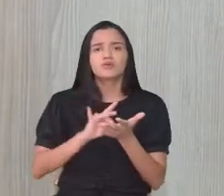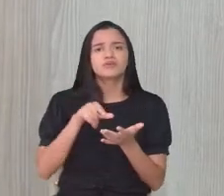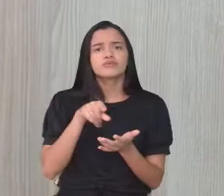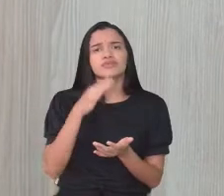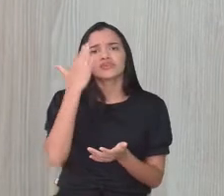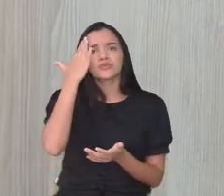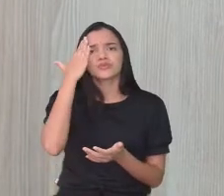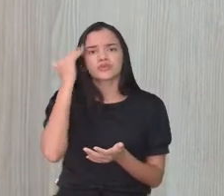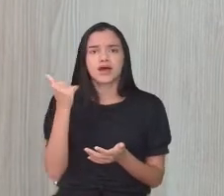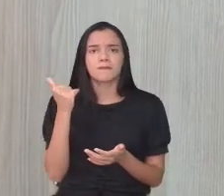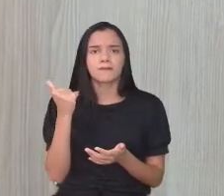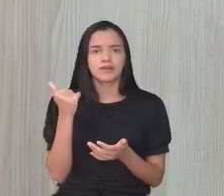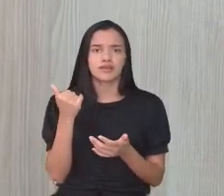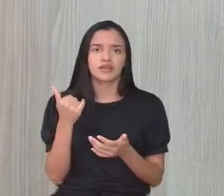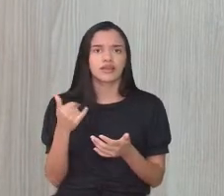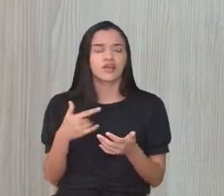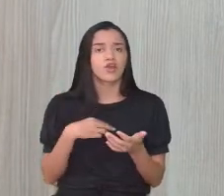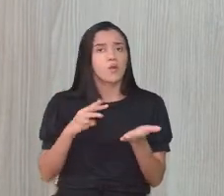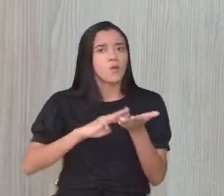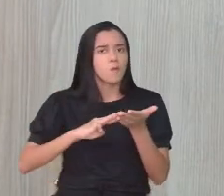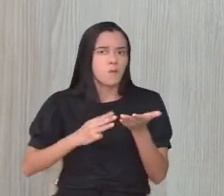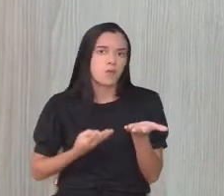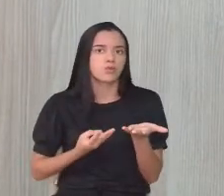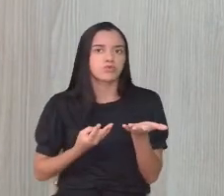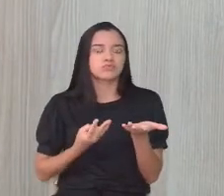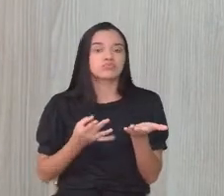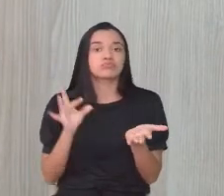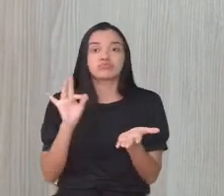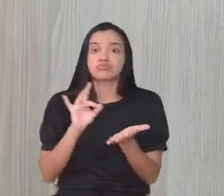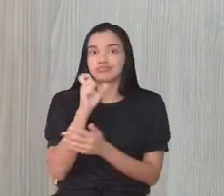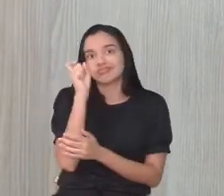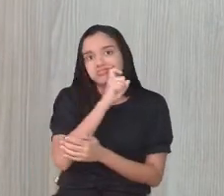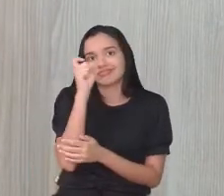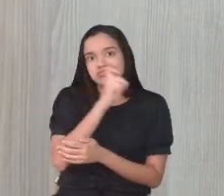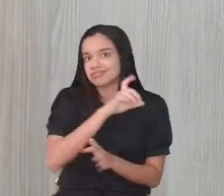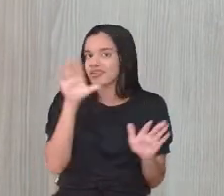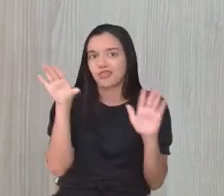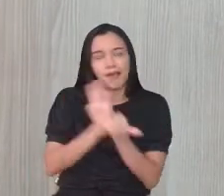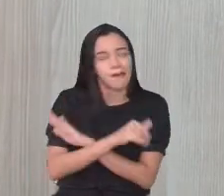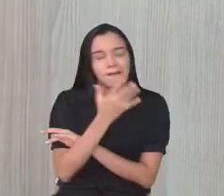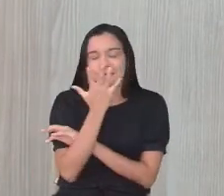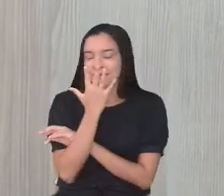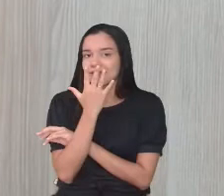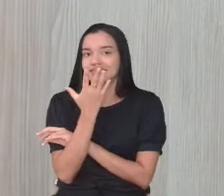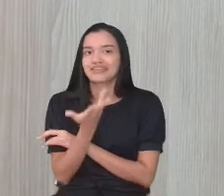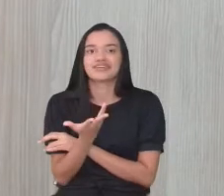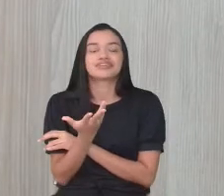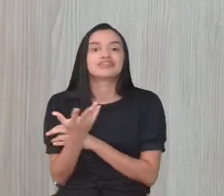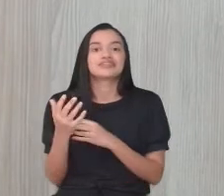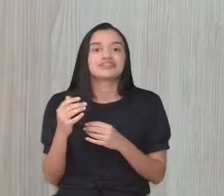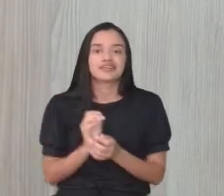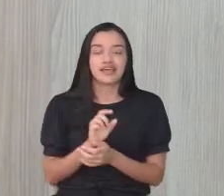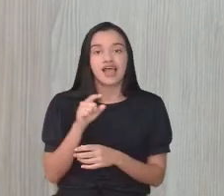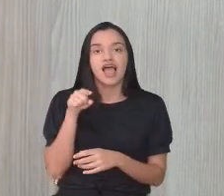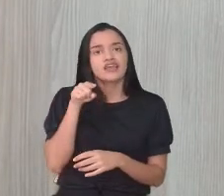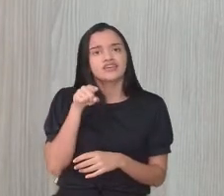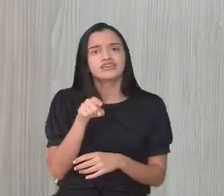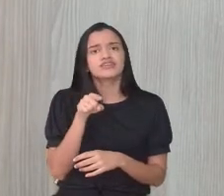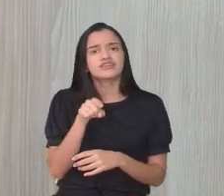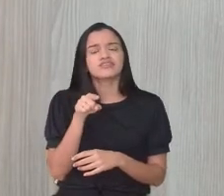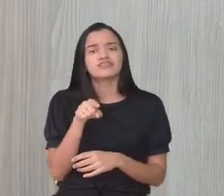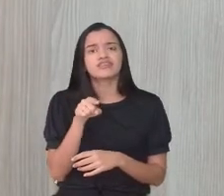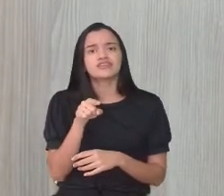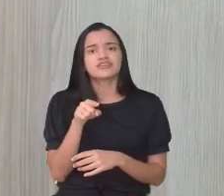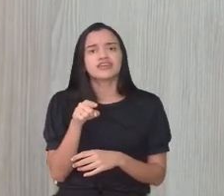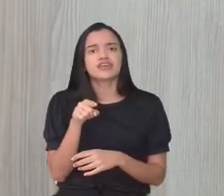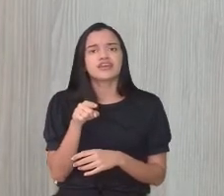não saber as minhas motivações, nesse exemplo fictício, porque eu não roubo doces, certo? É que você